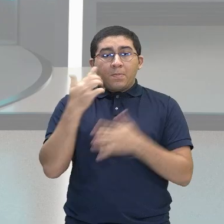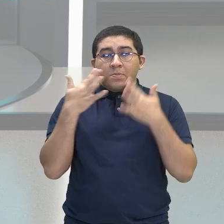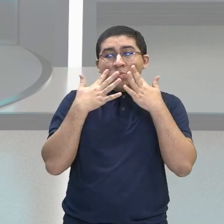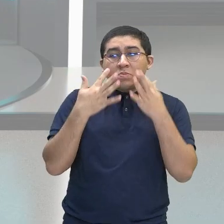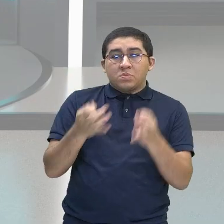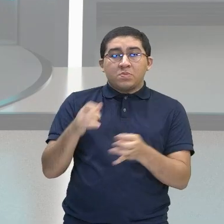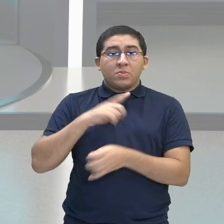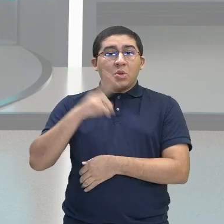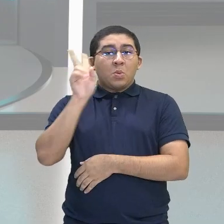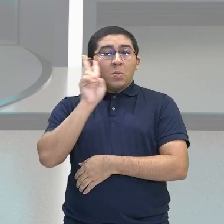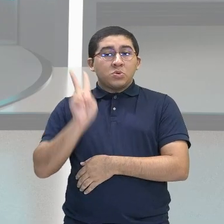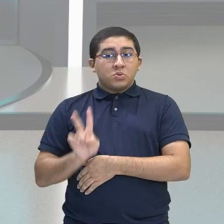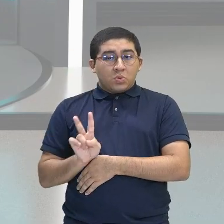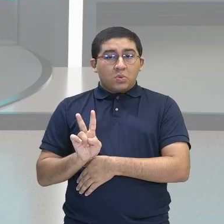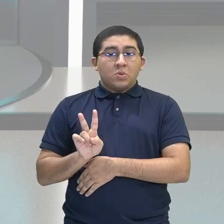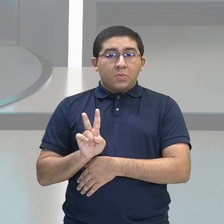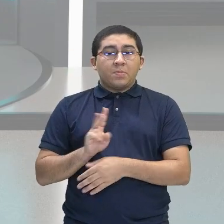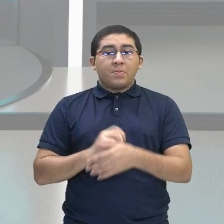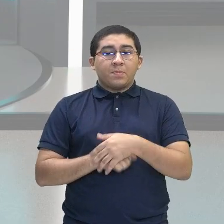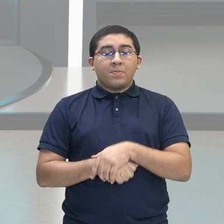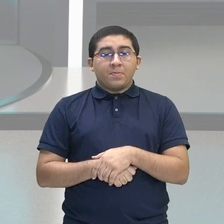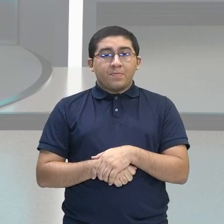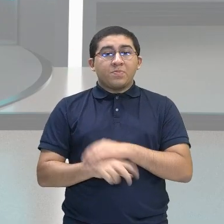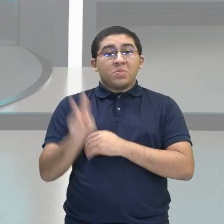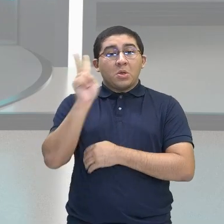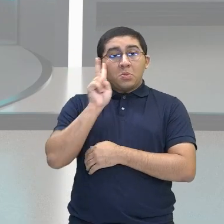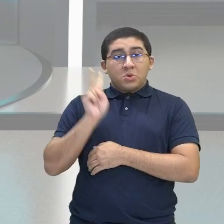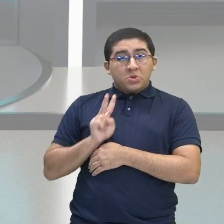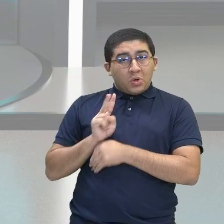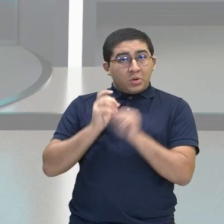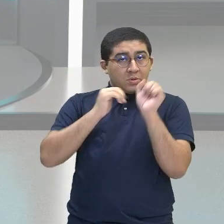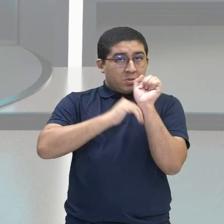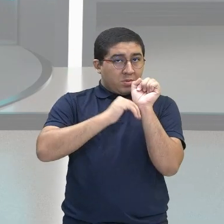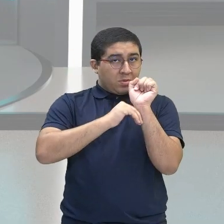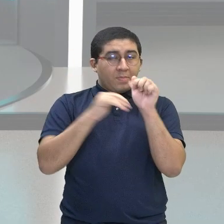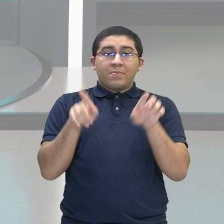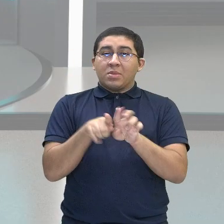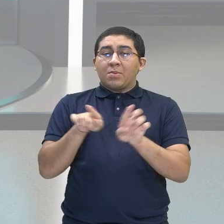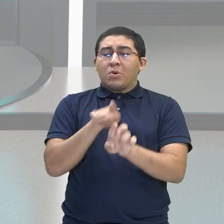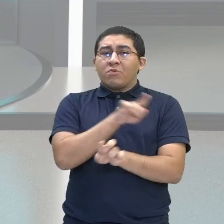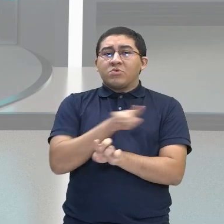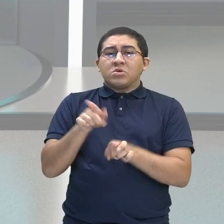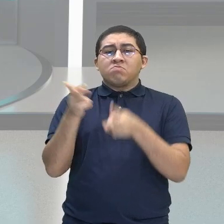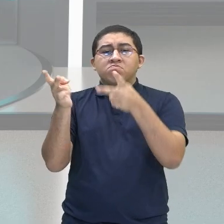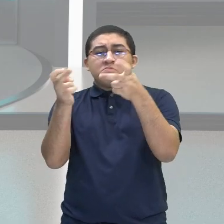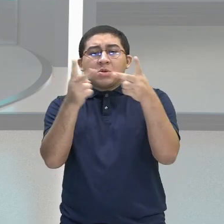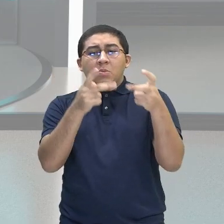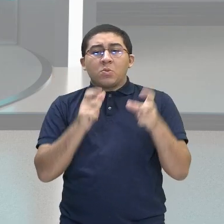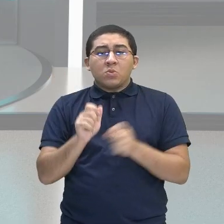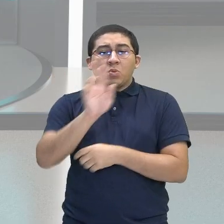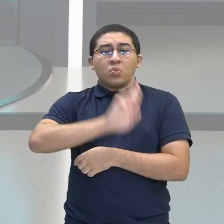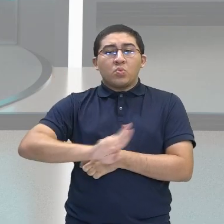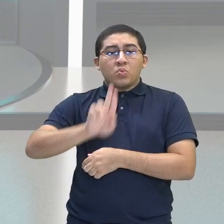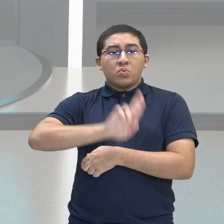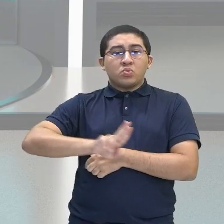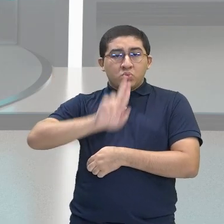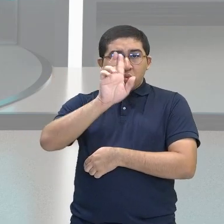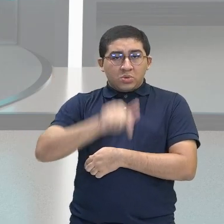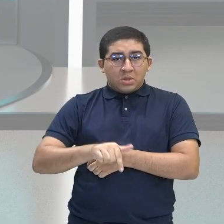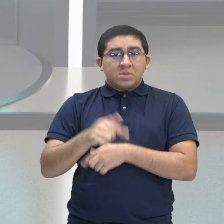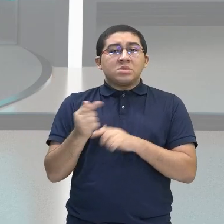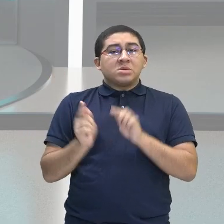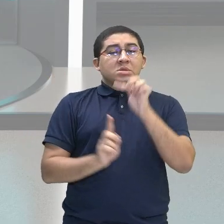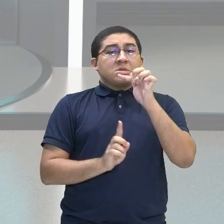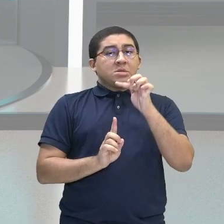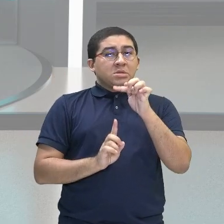uma história, tá? De mistério, e aí vocês vão observar o uso do past